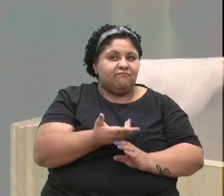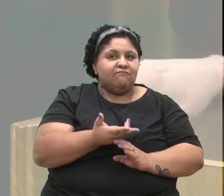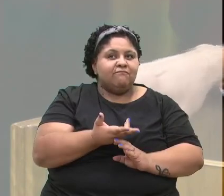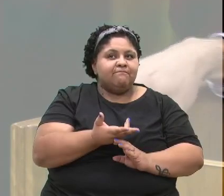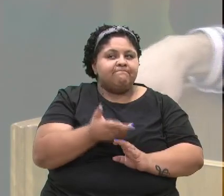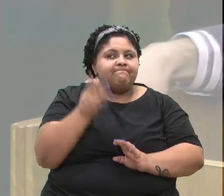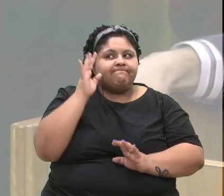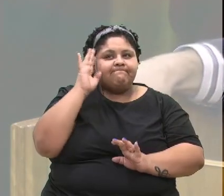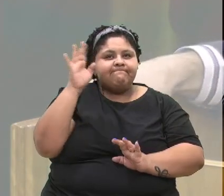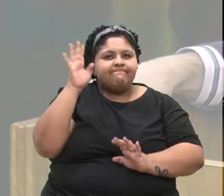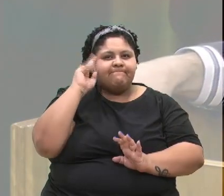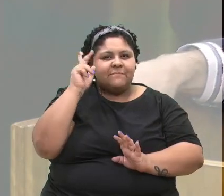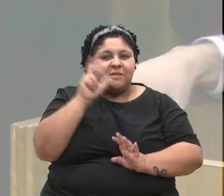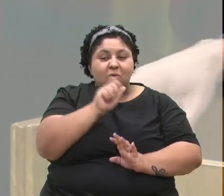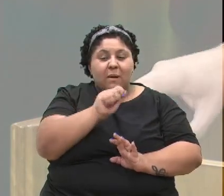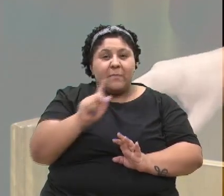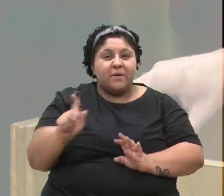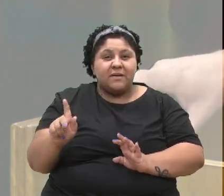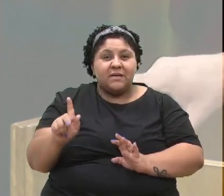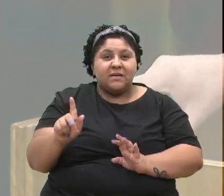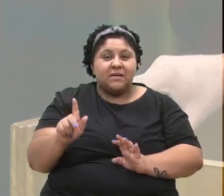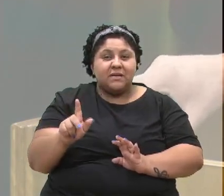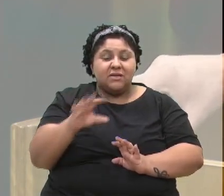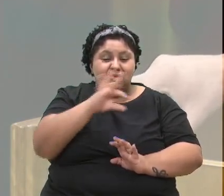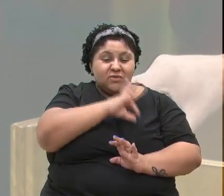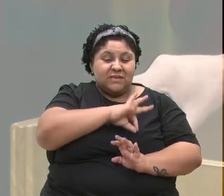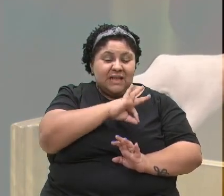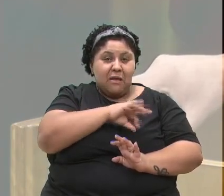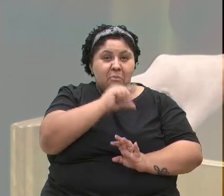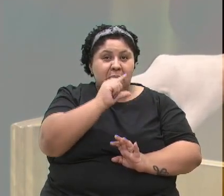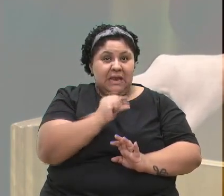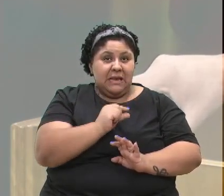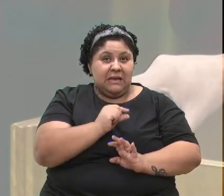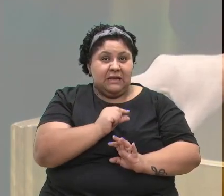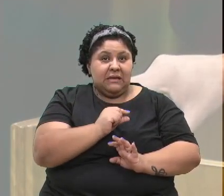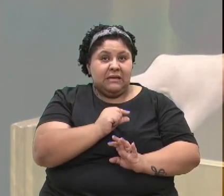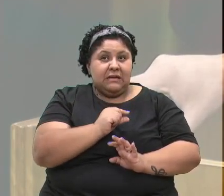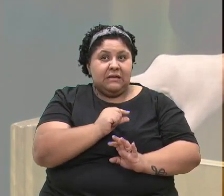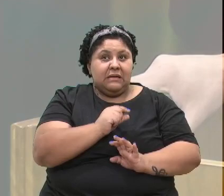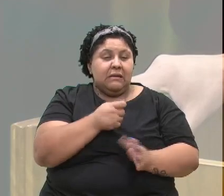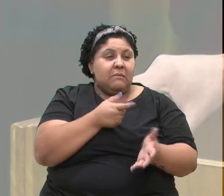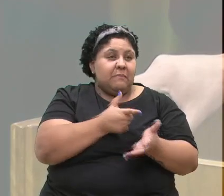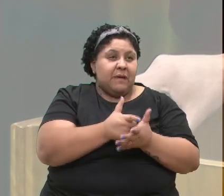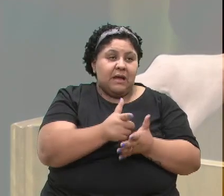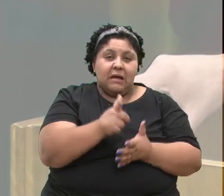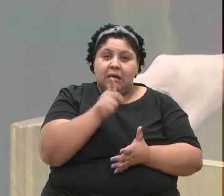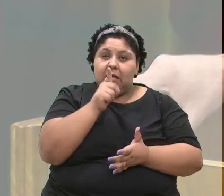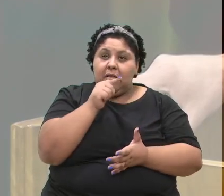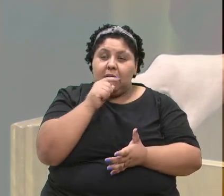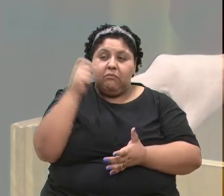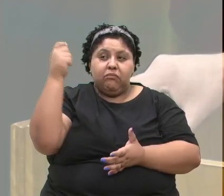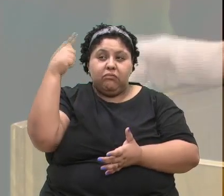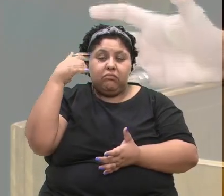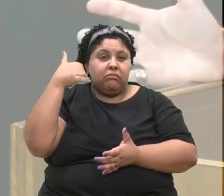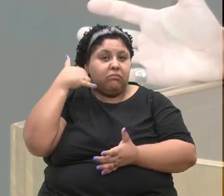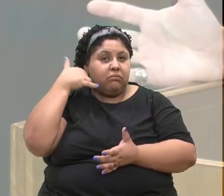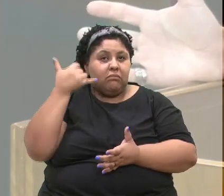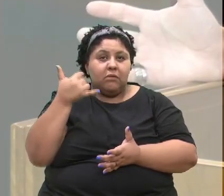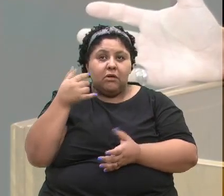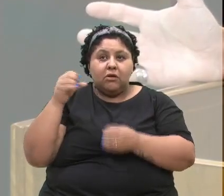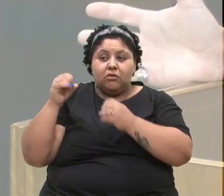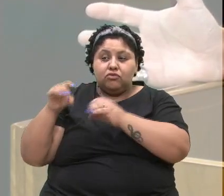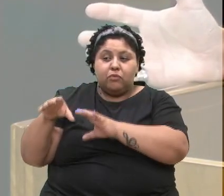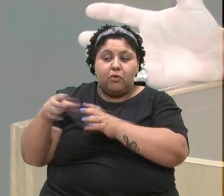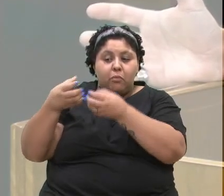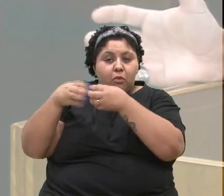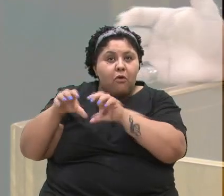imagine aquele aposentado que ganha um salário mínimo tem que pagar Luz água telefone sobrou até pro